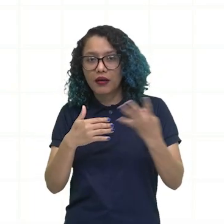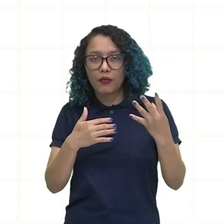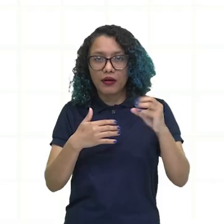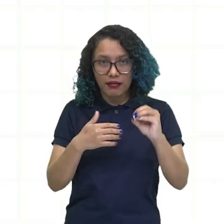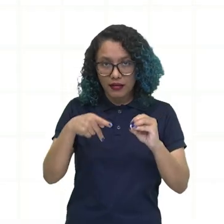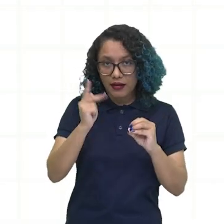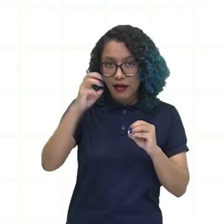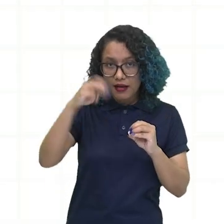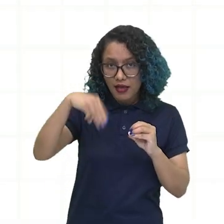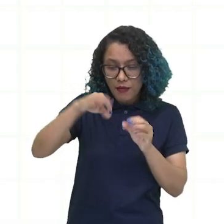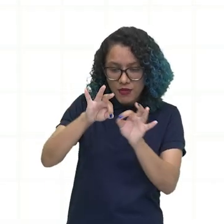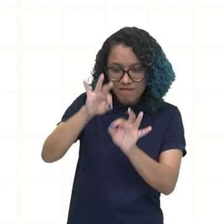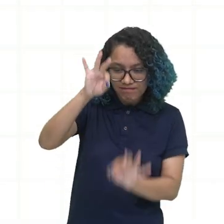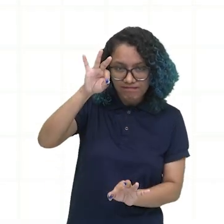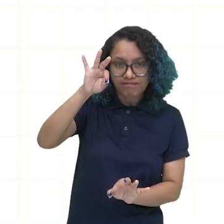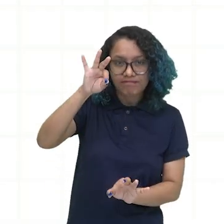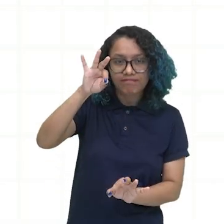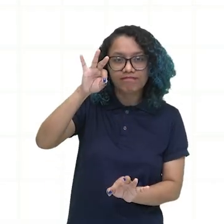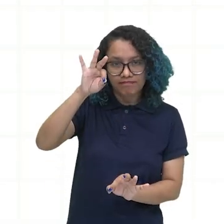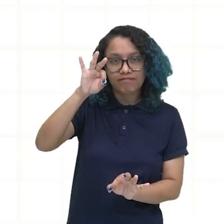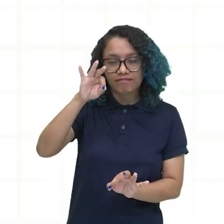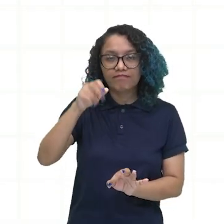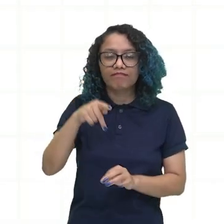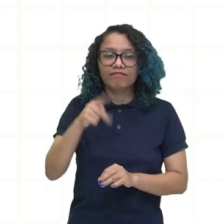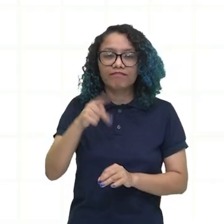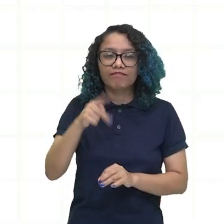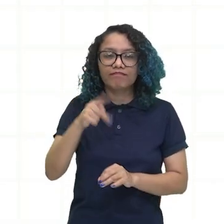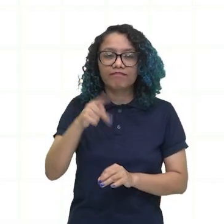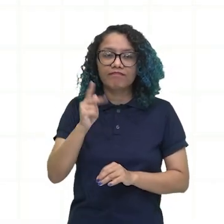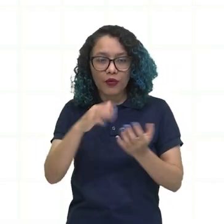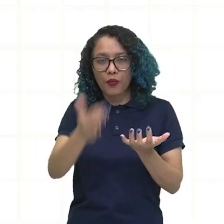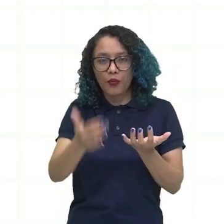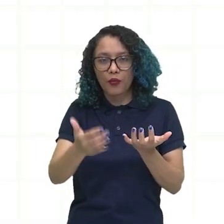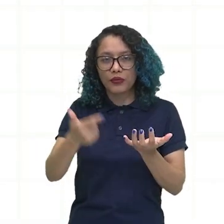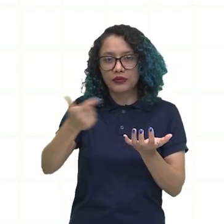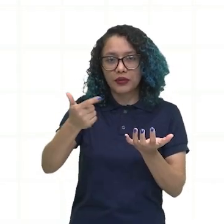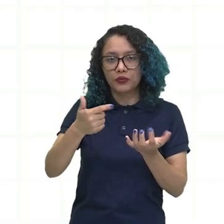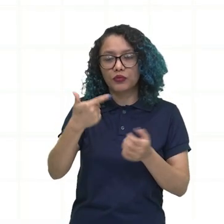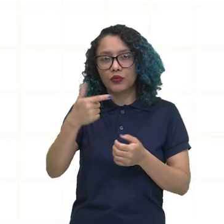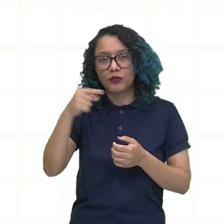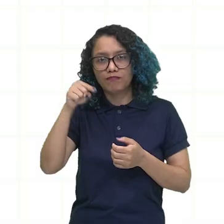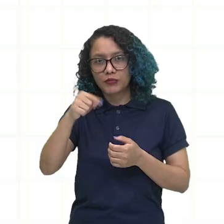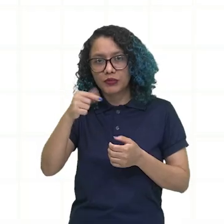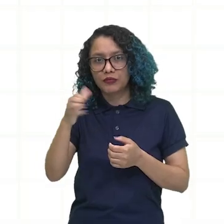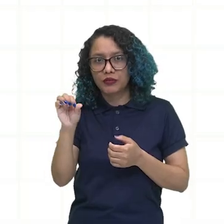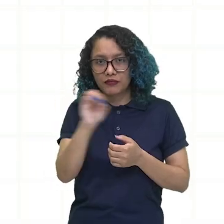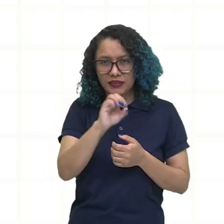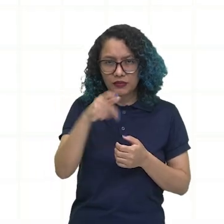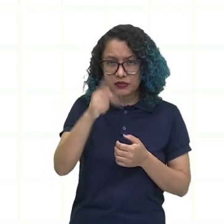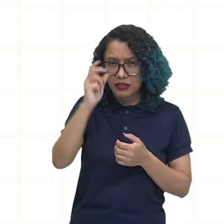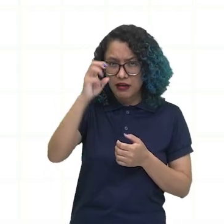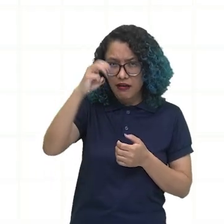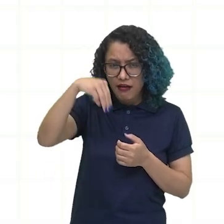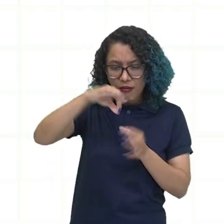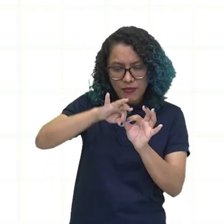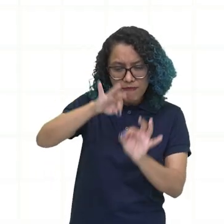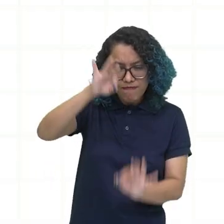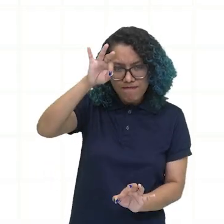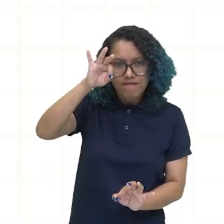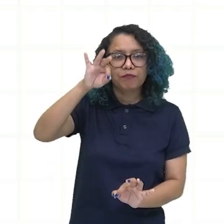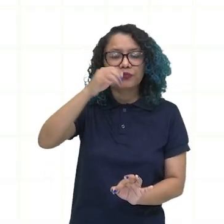quilômetros. Nós temos o manto, que tem 2.900 quilômetros,